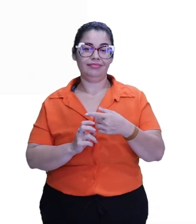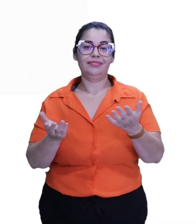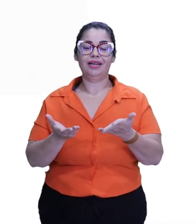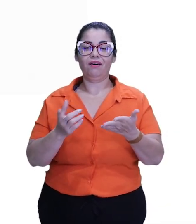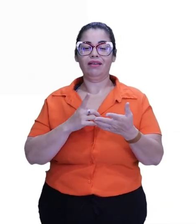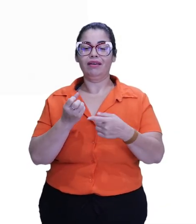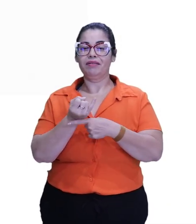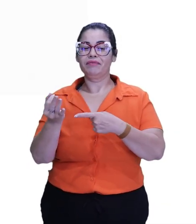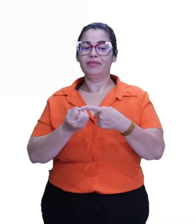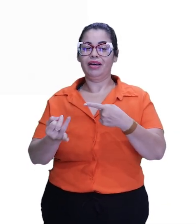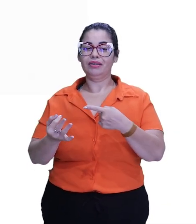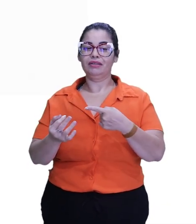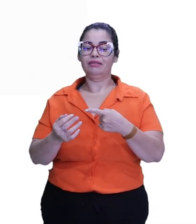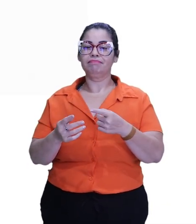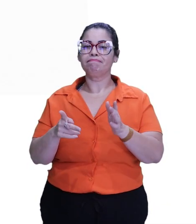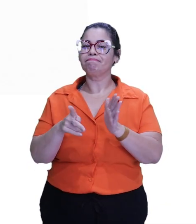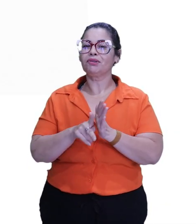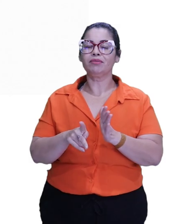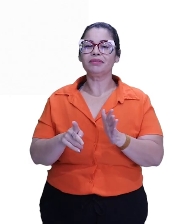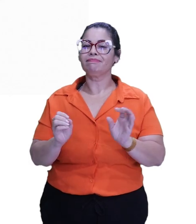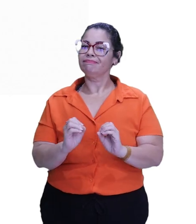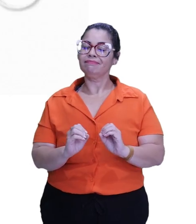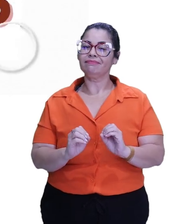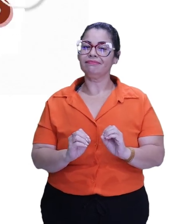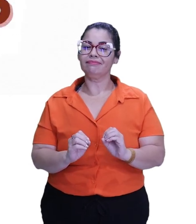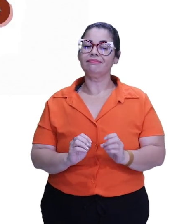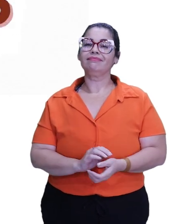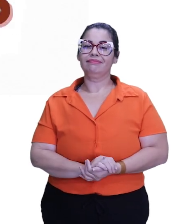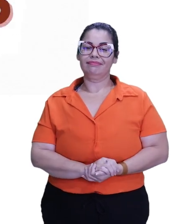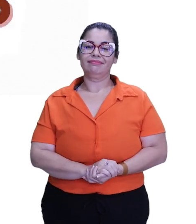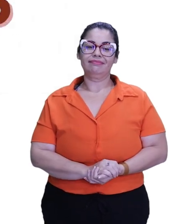Agora veremos as chamadas frações impróprias.